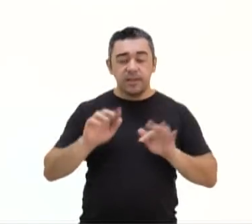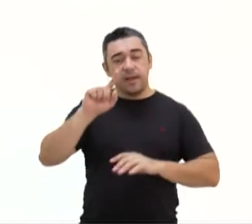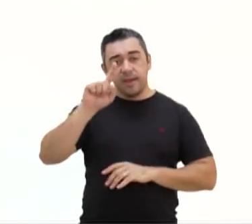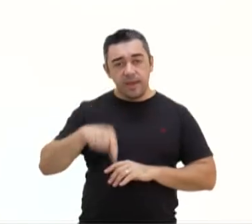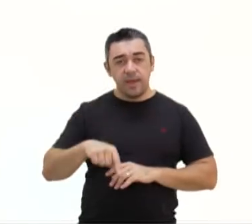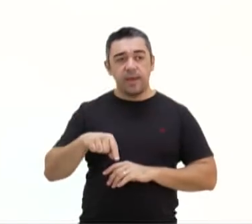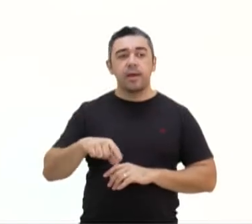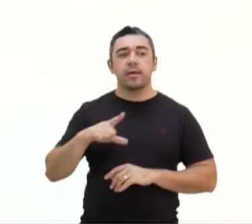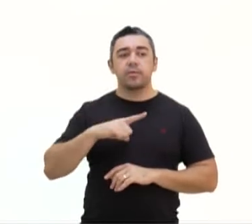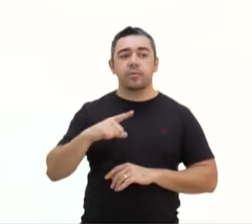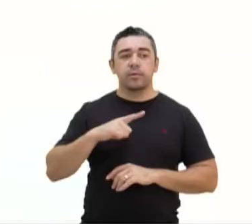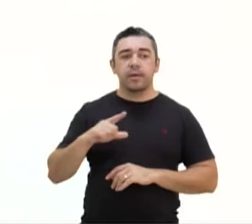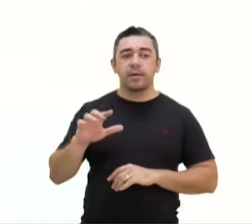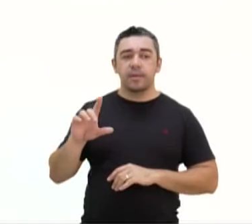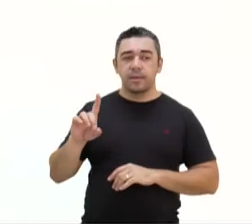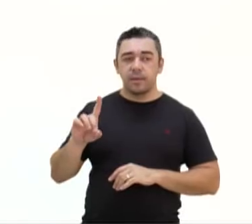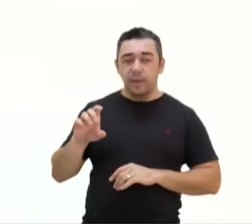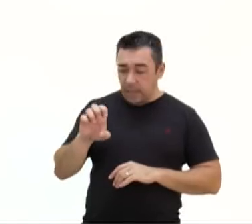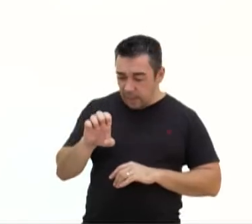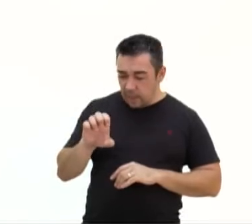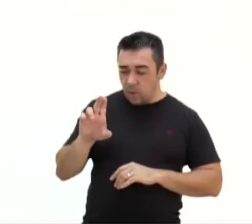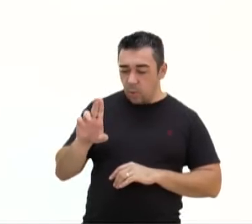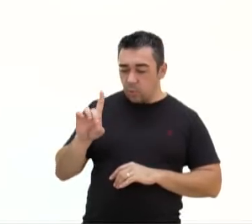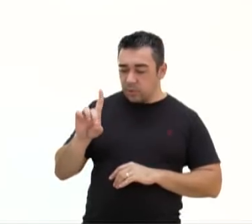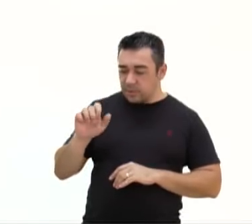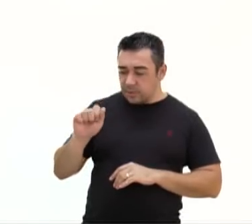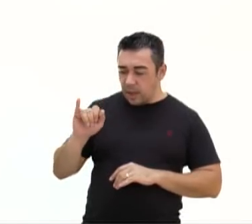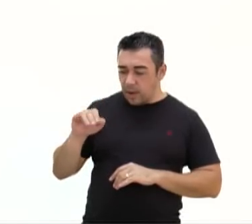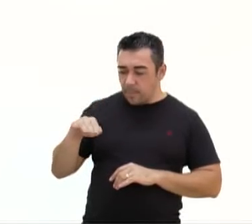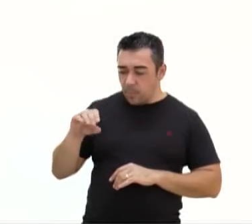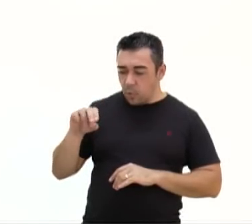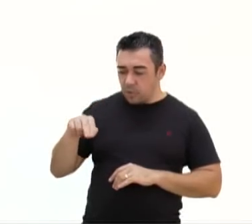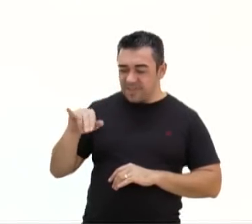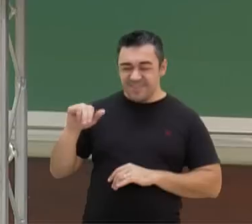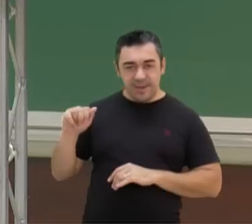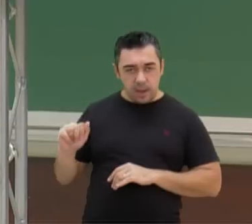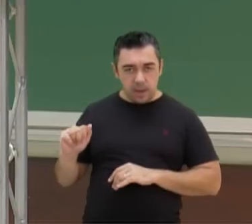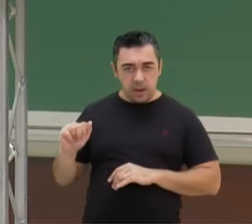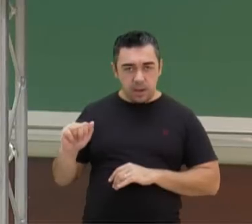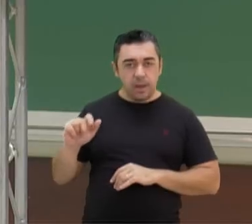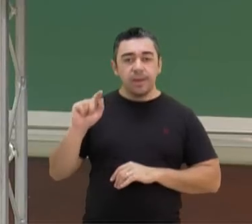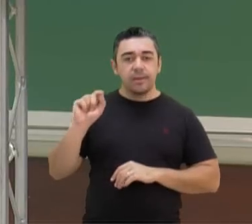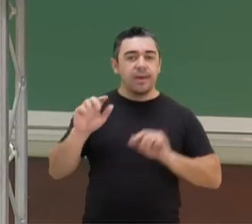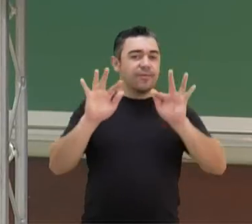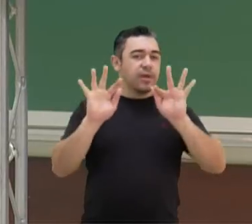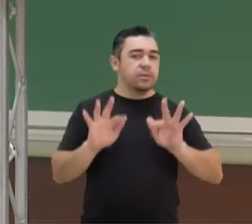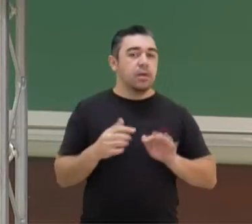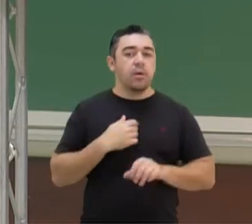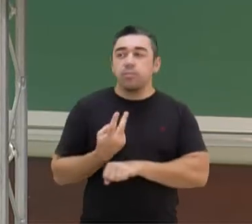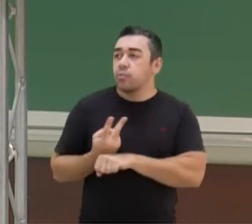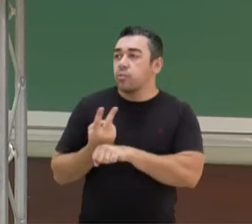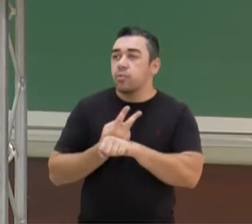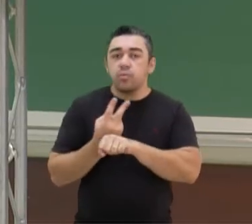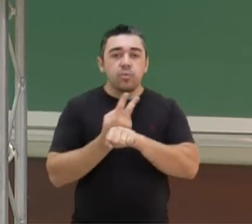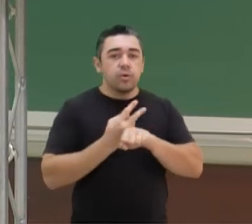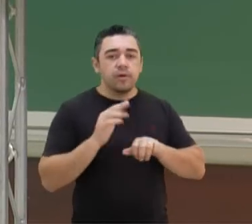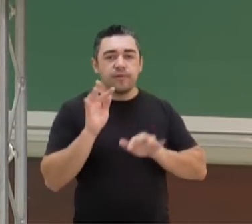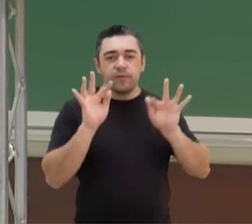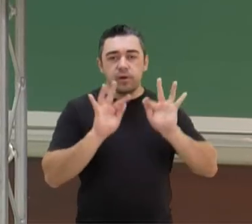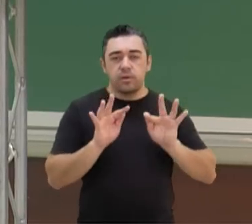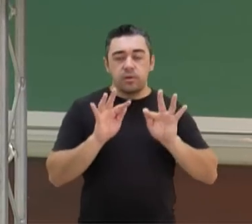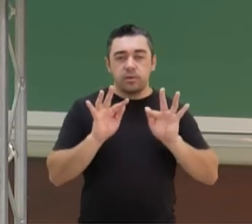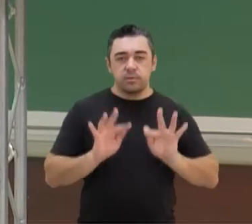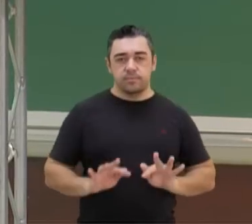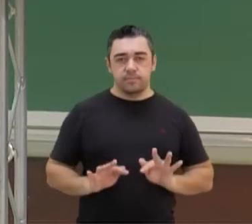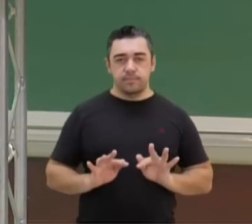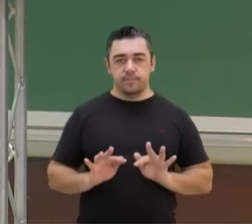eudaimonia. Pouco parecido ali com o Dalai Lama, né? O budismo é mais ou menos 100 ou 200 anos antes